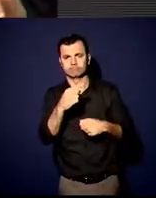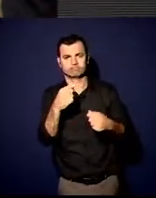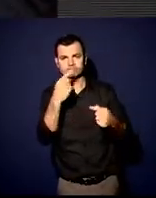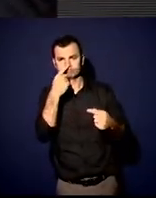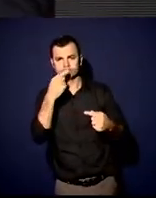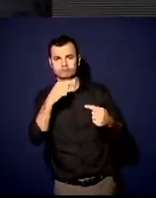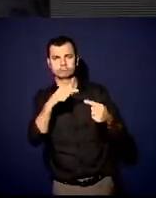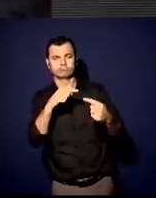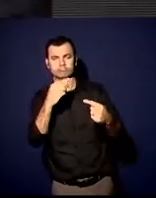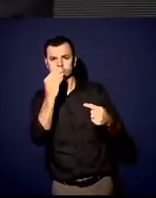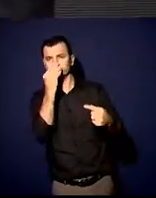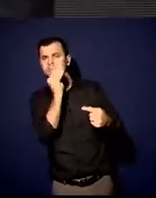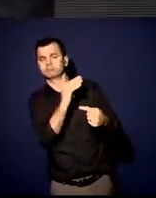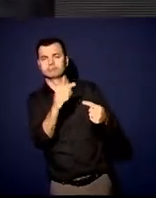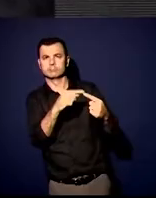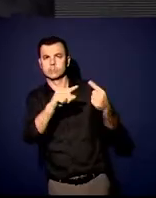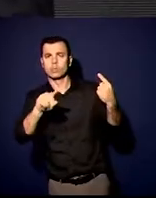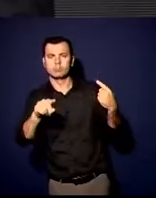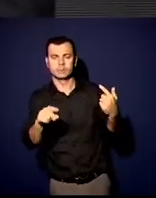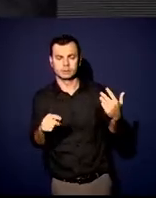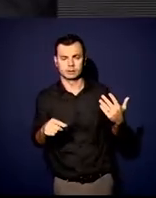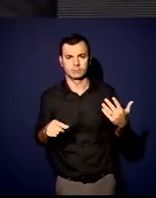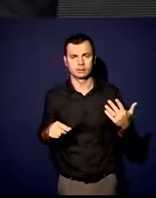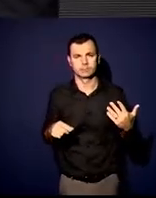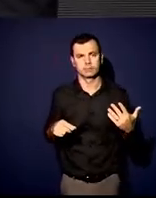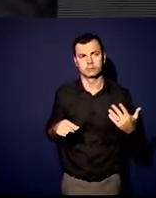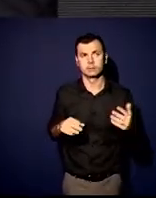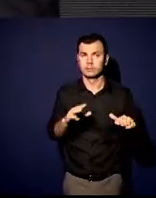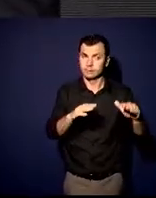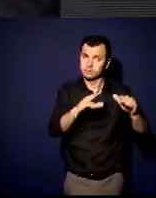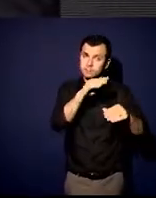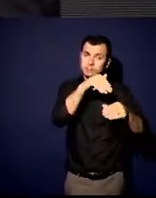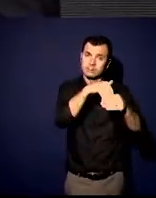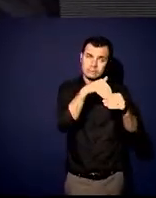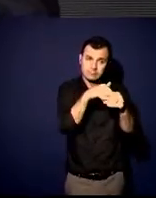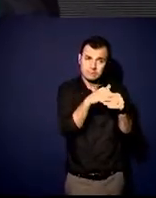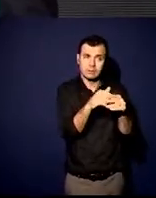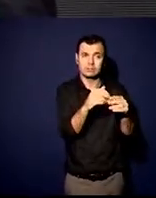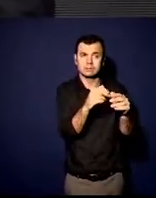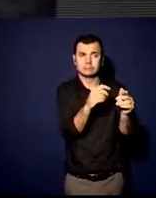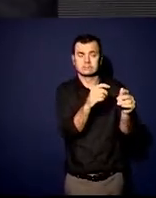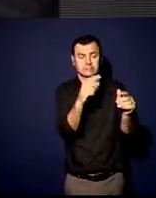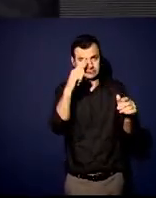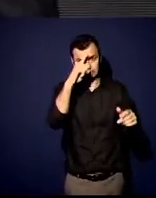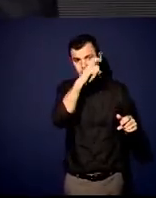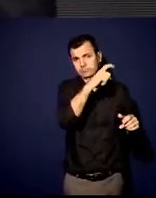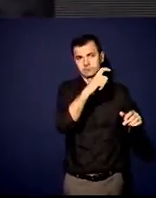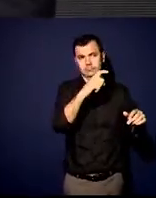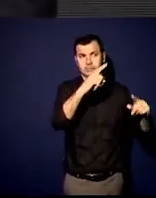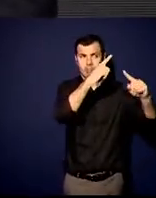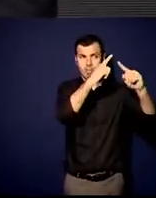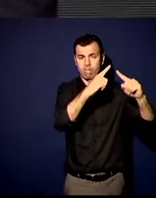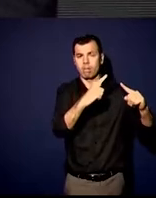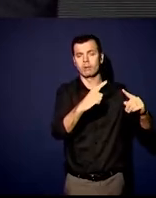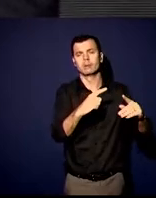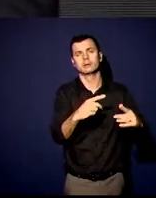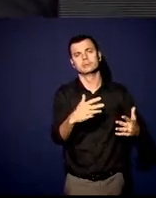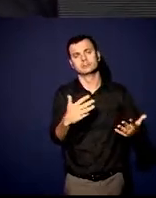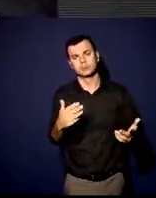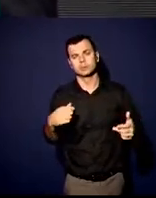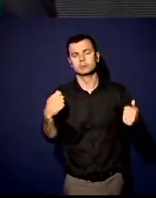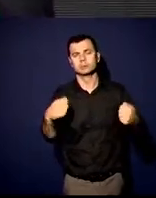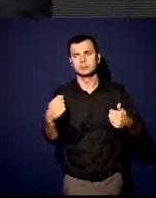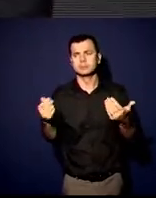placares às vezes muito apertados então numa prática harmônica de convivência